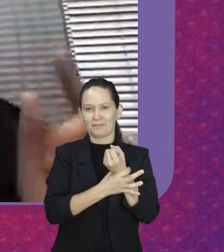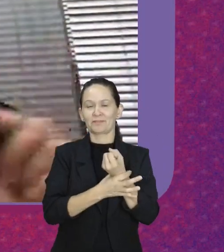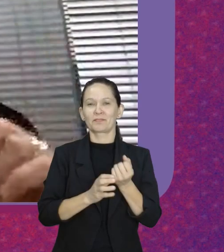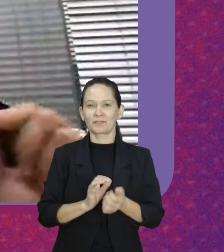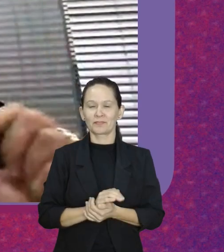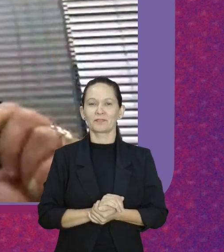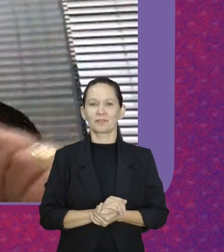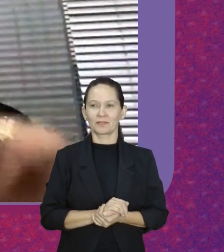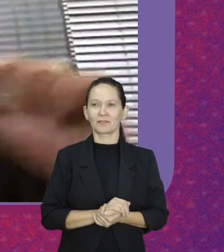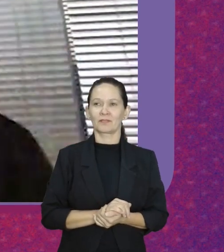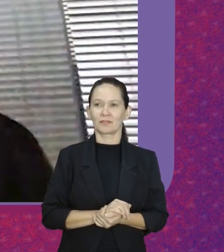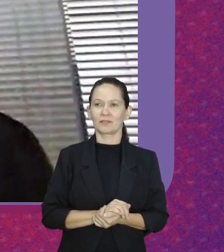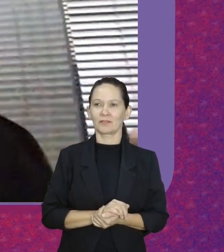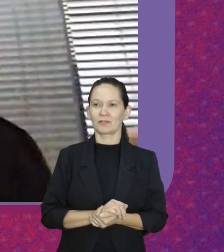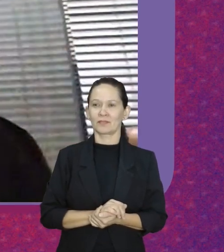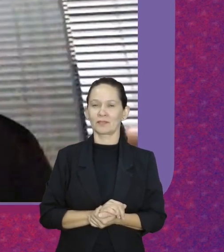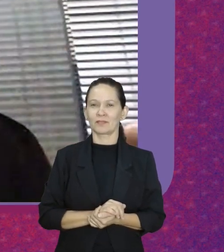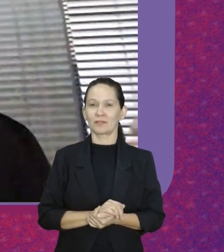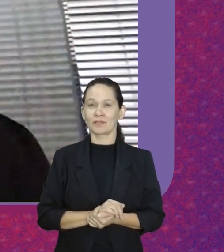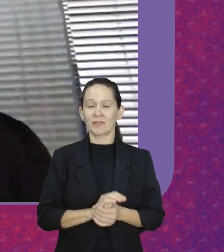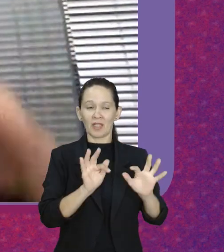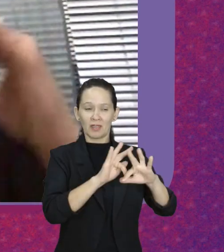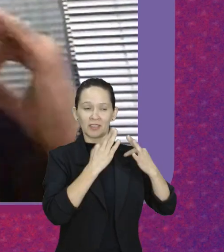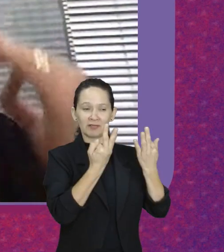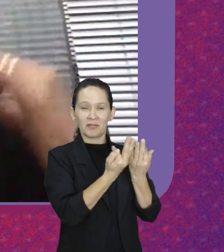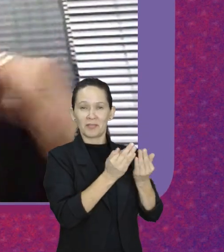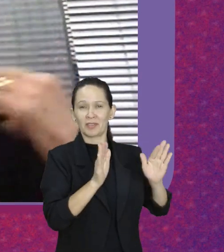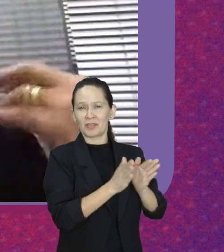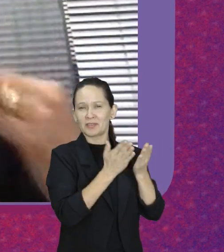Das famílias mais pobres, né,